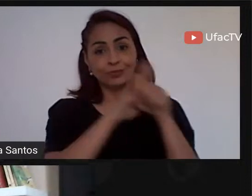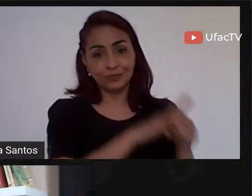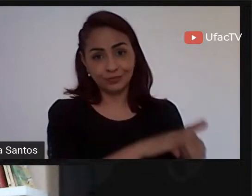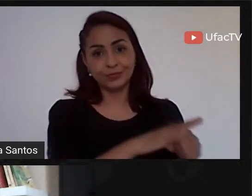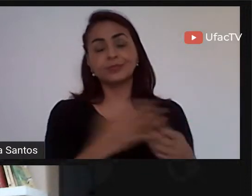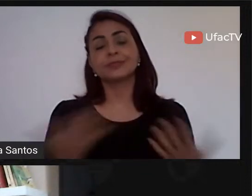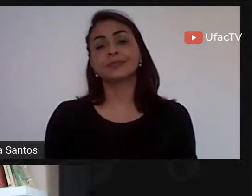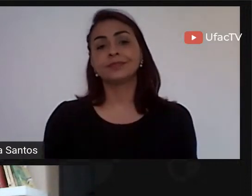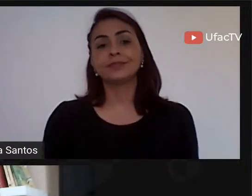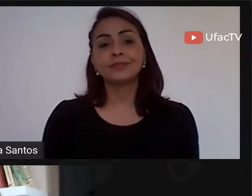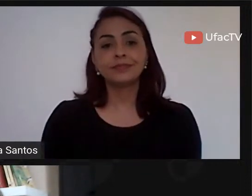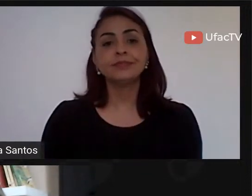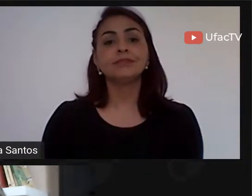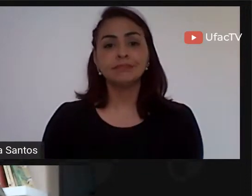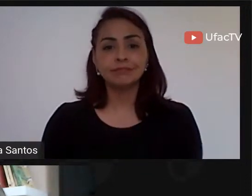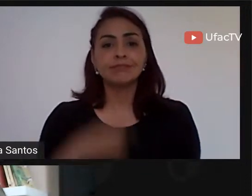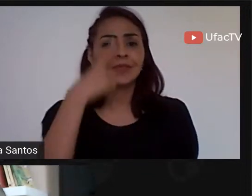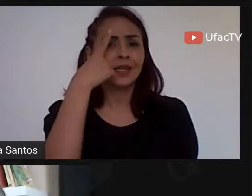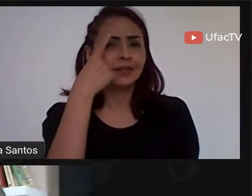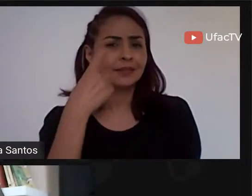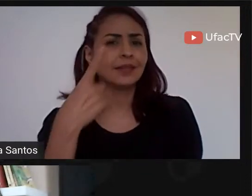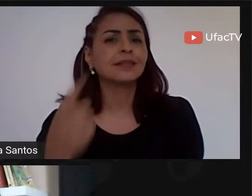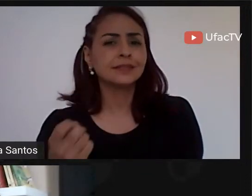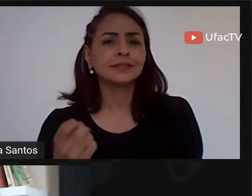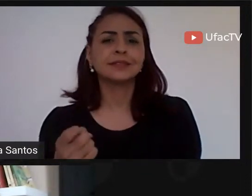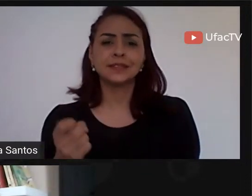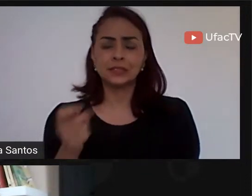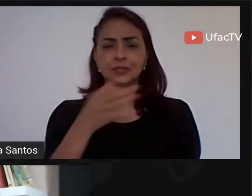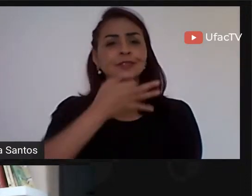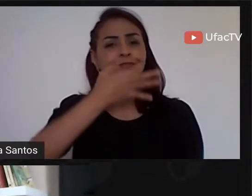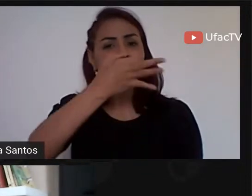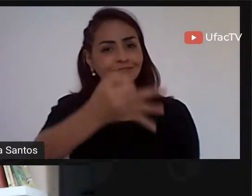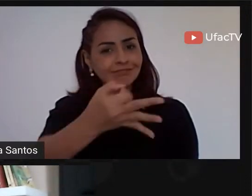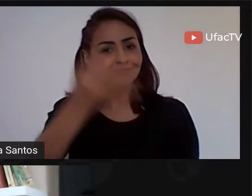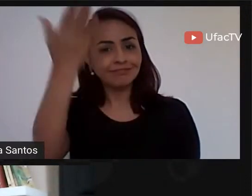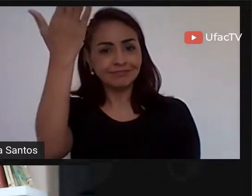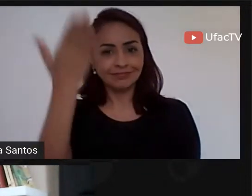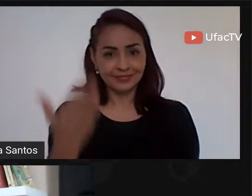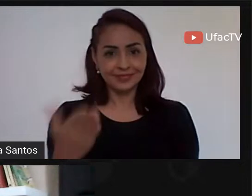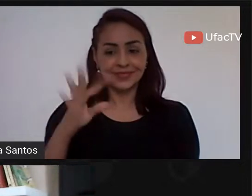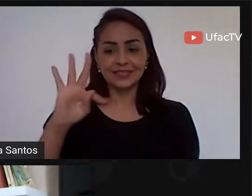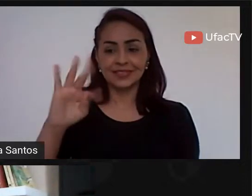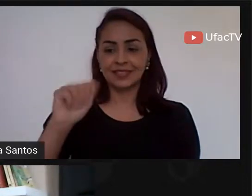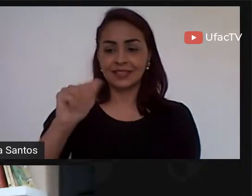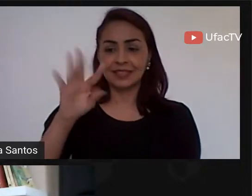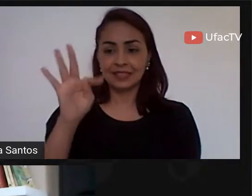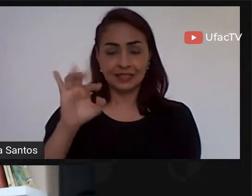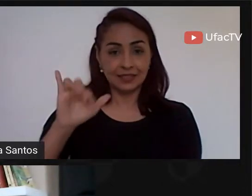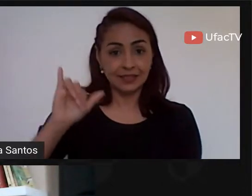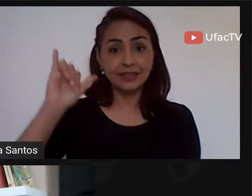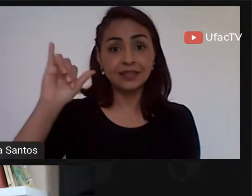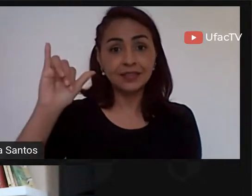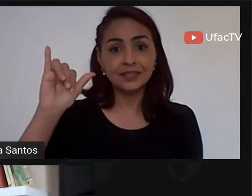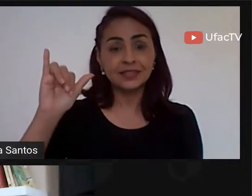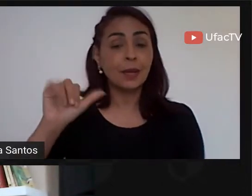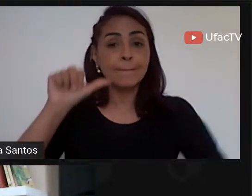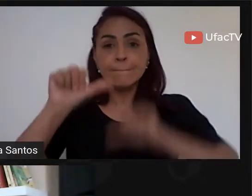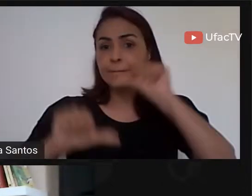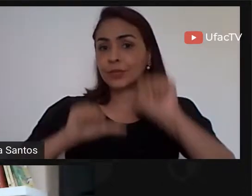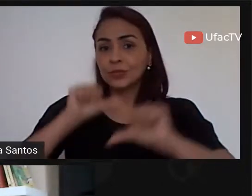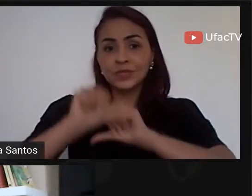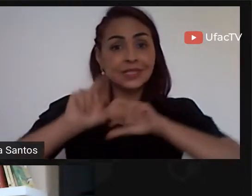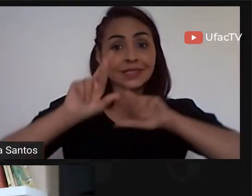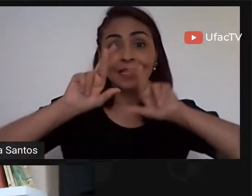Interessante, na fala da Tati, ela diz ali, mudanças não significam transformações, então,